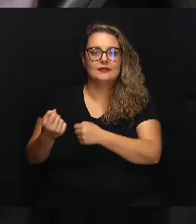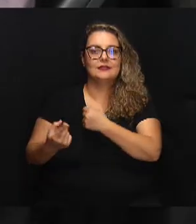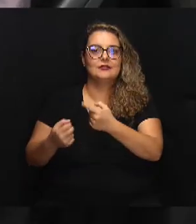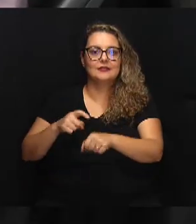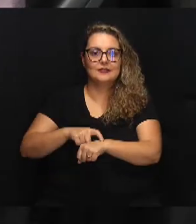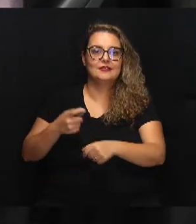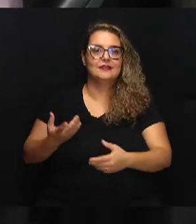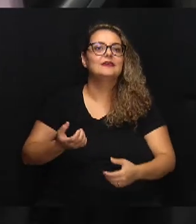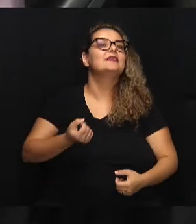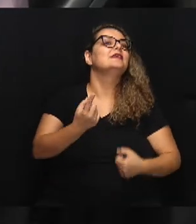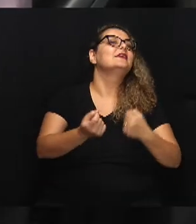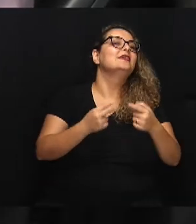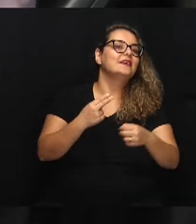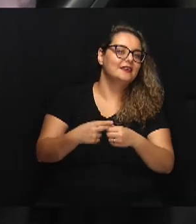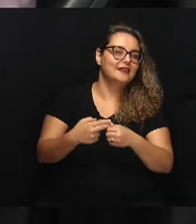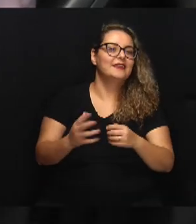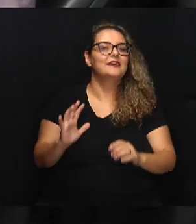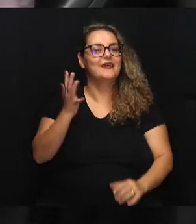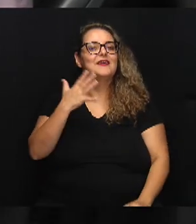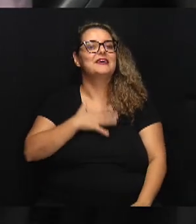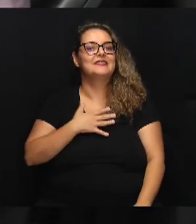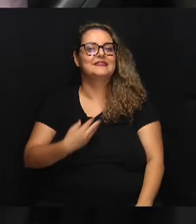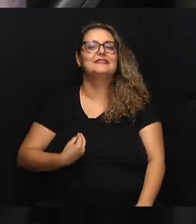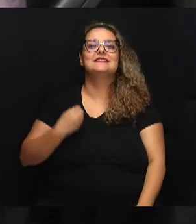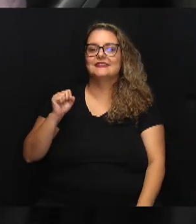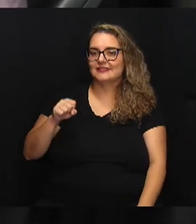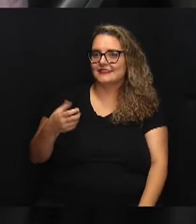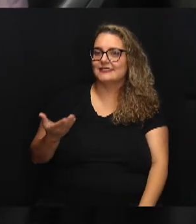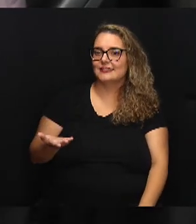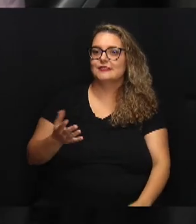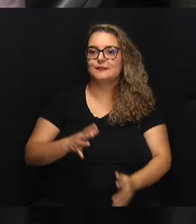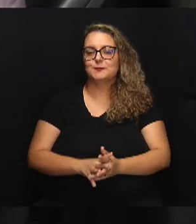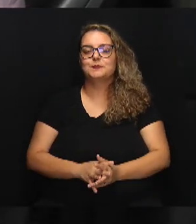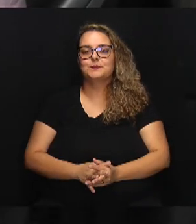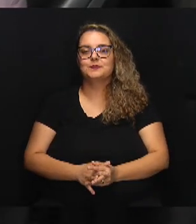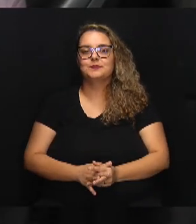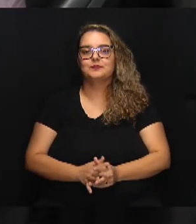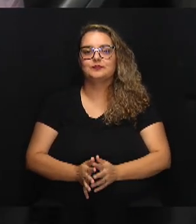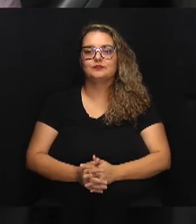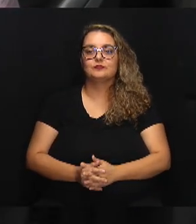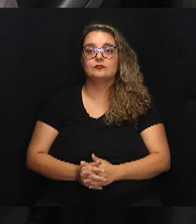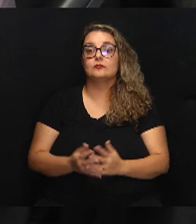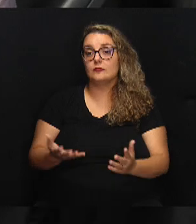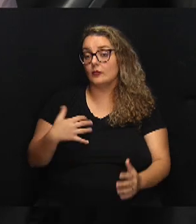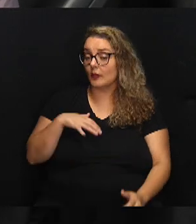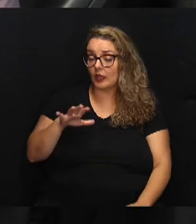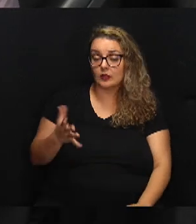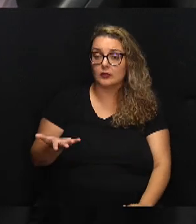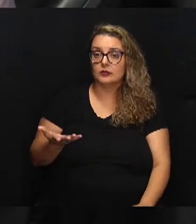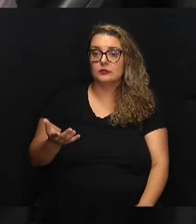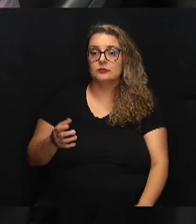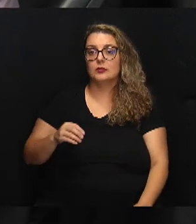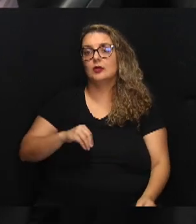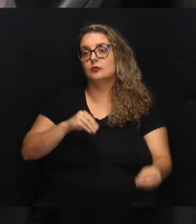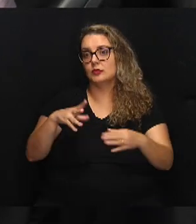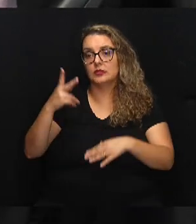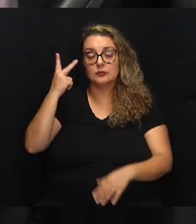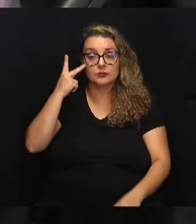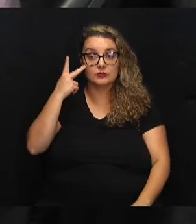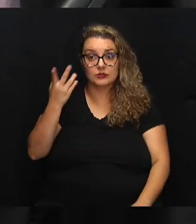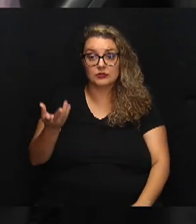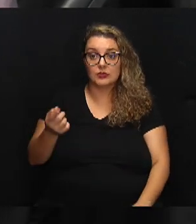vida. Em algum momento a Unicamp vai aparecer na minha vida. Exatamente. Né? Então foi isso. A gente saiu de São Paulo